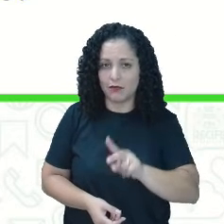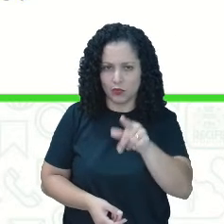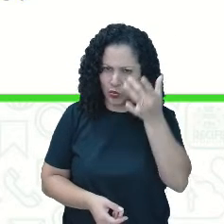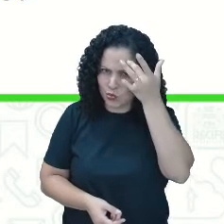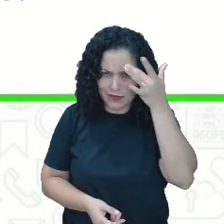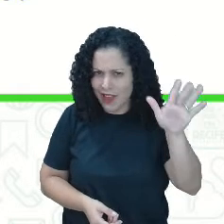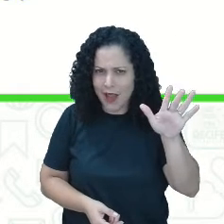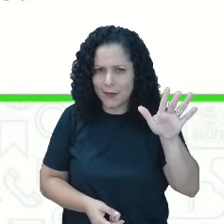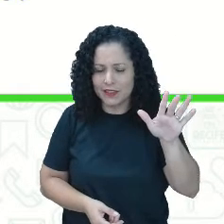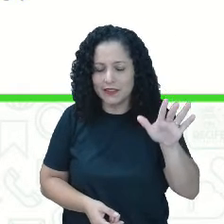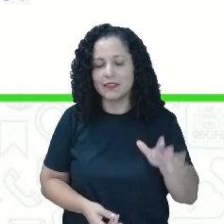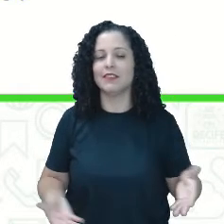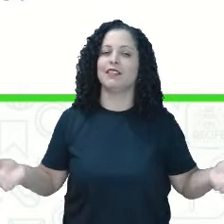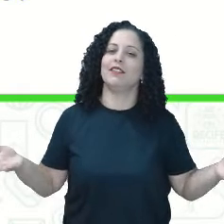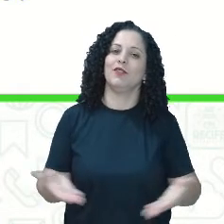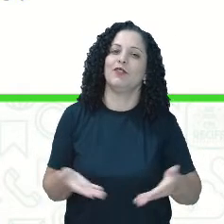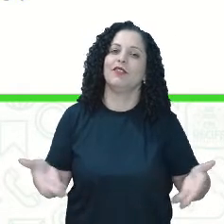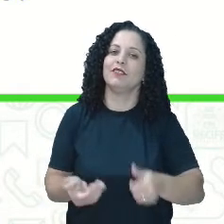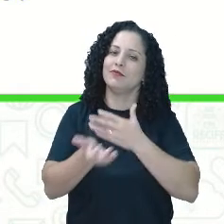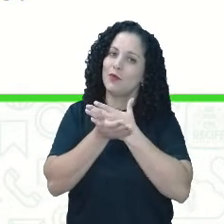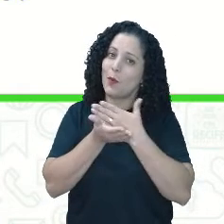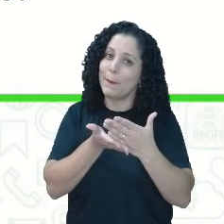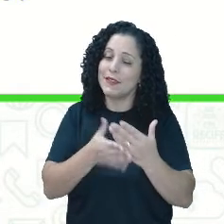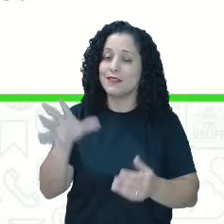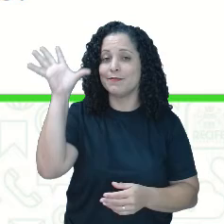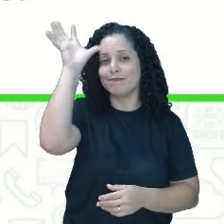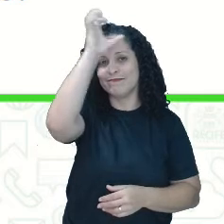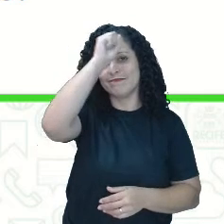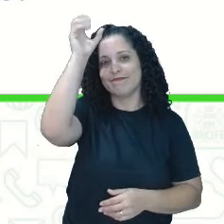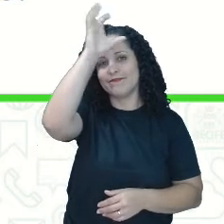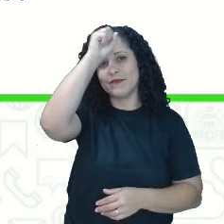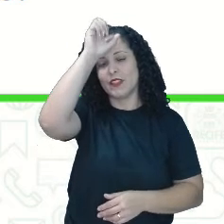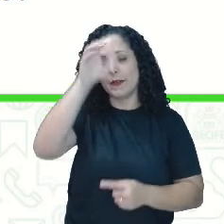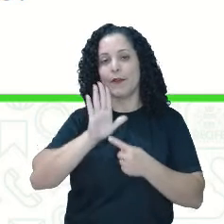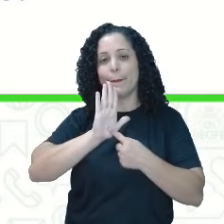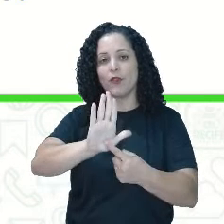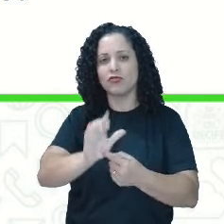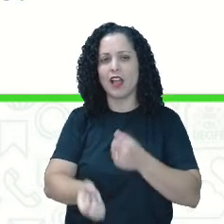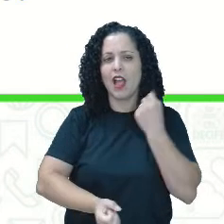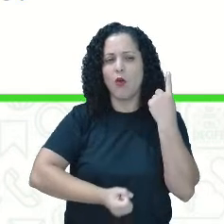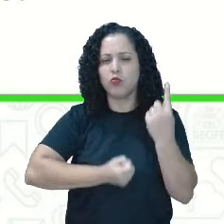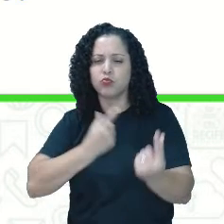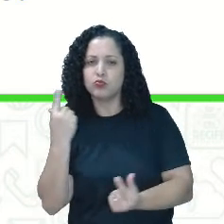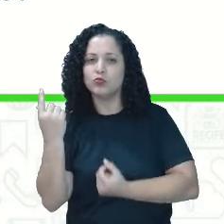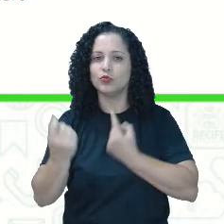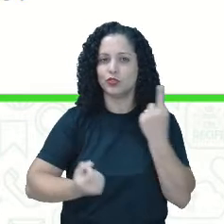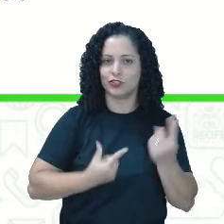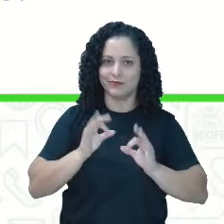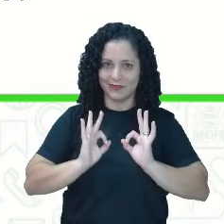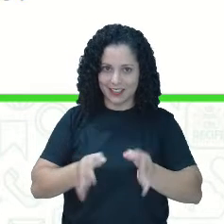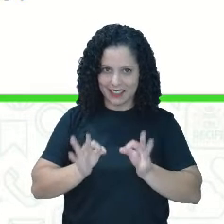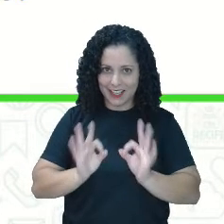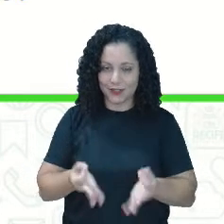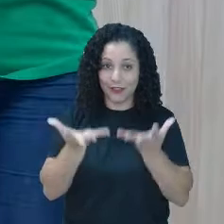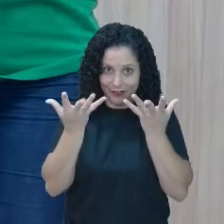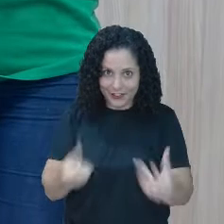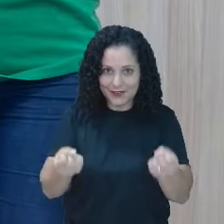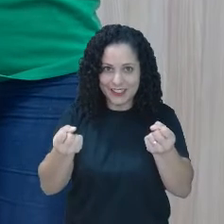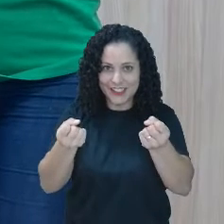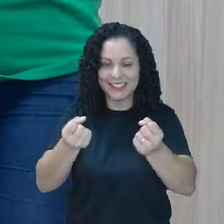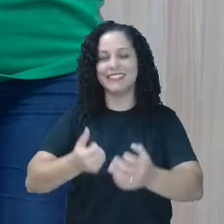souberem de todos, vocês vão começar. Hoje nós vamos começar com alguns sinais. Tá certo, meus amores? Vamos